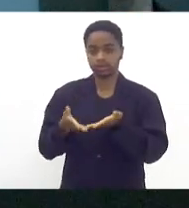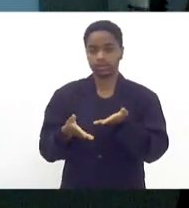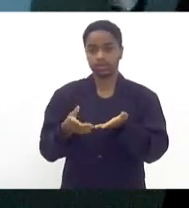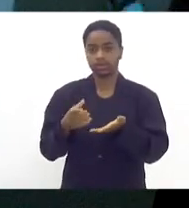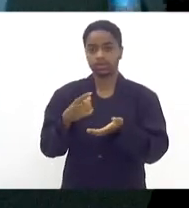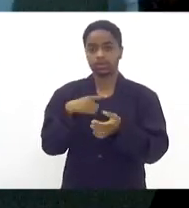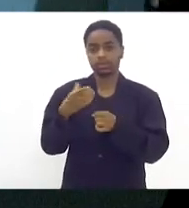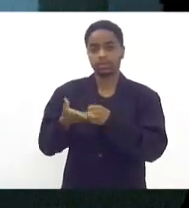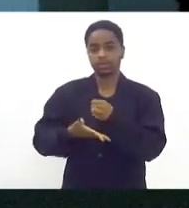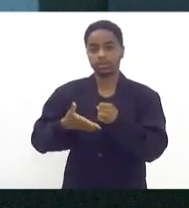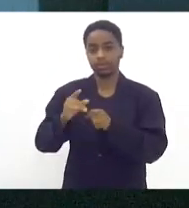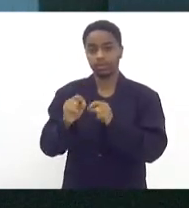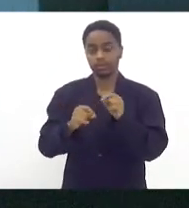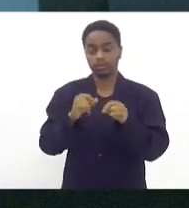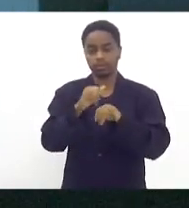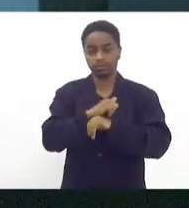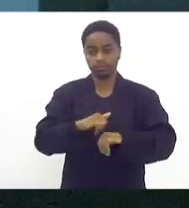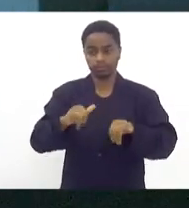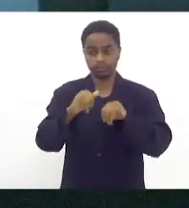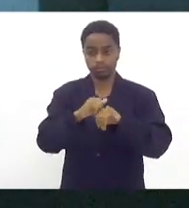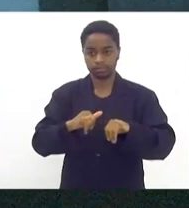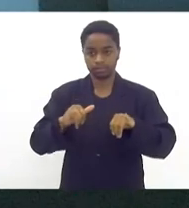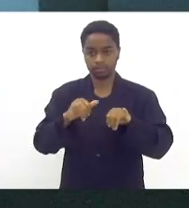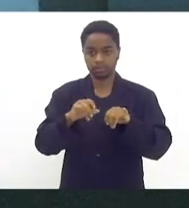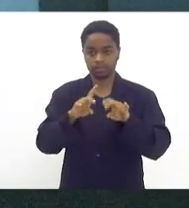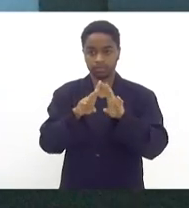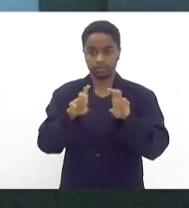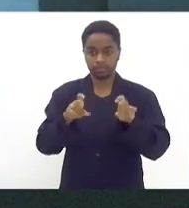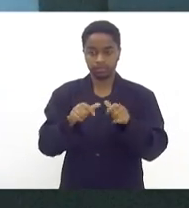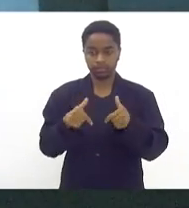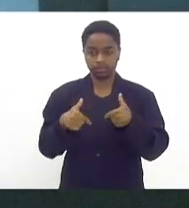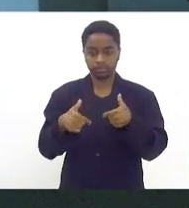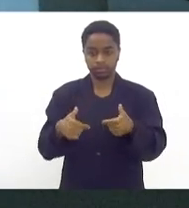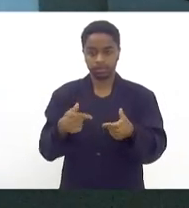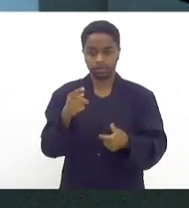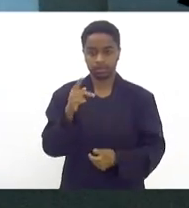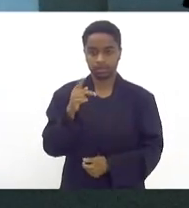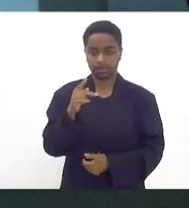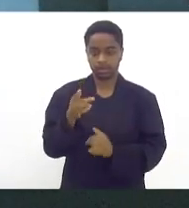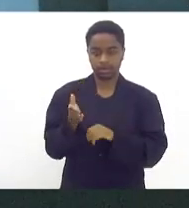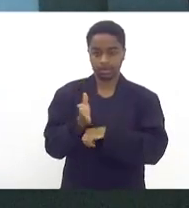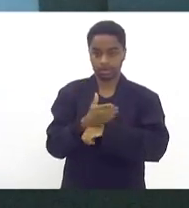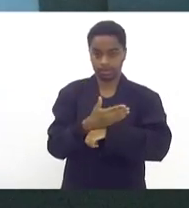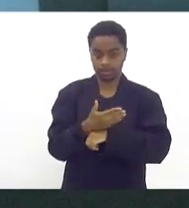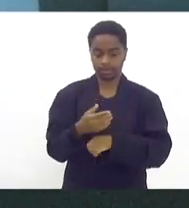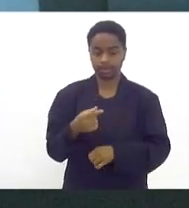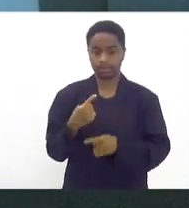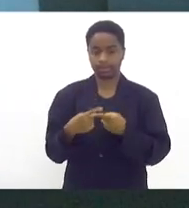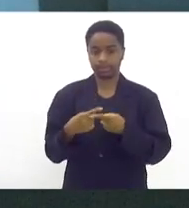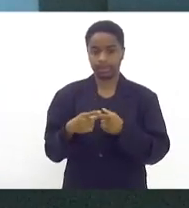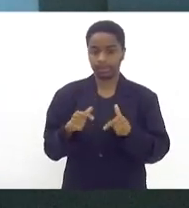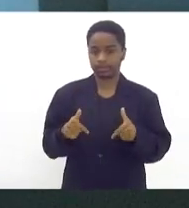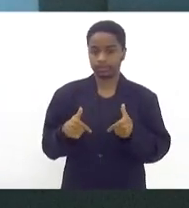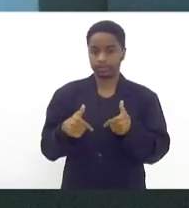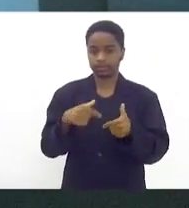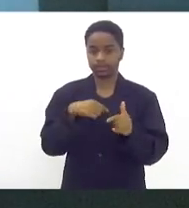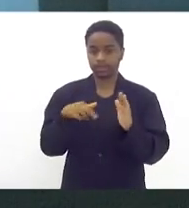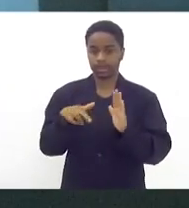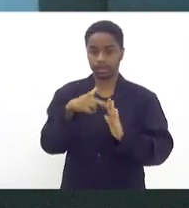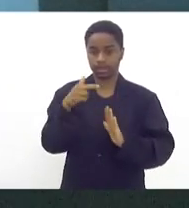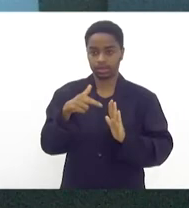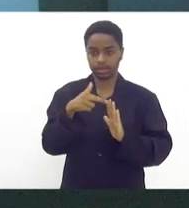sumo a notificação de intermediação preliminar ela é uma medida de resolução